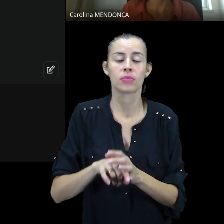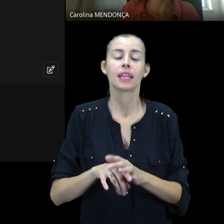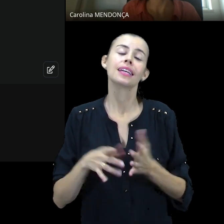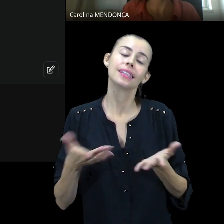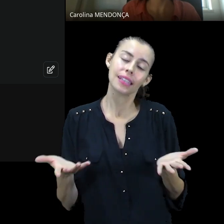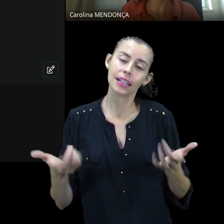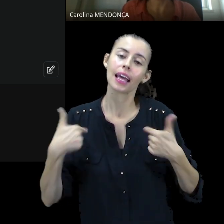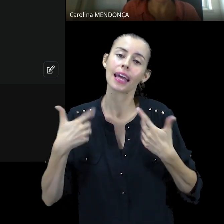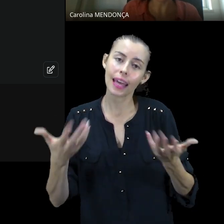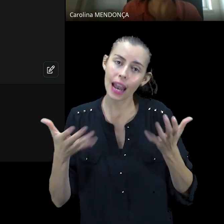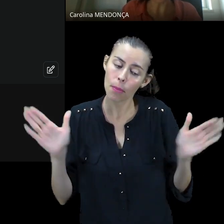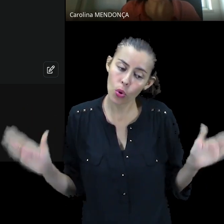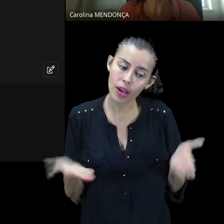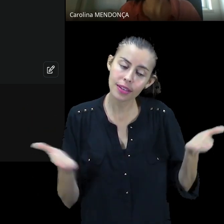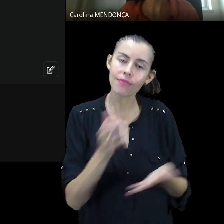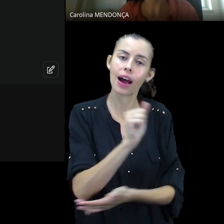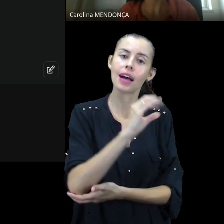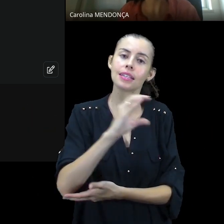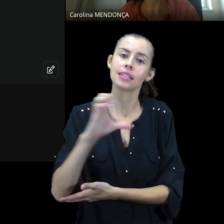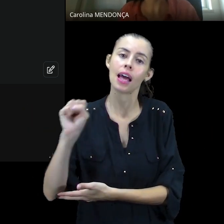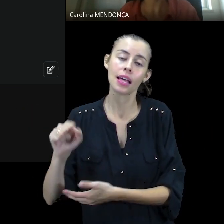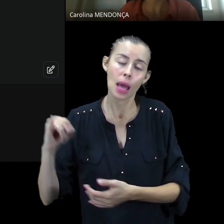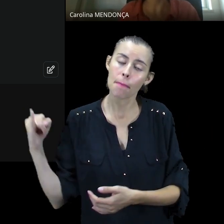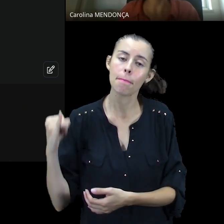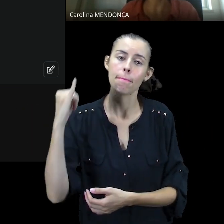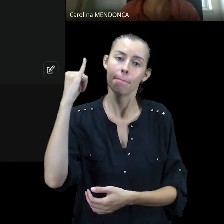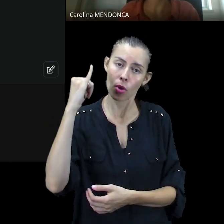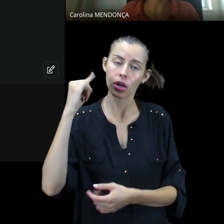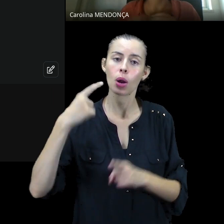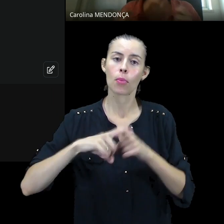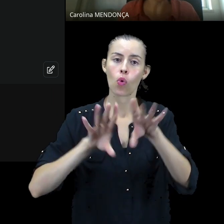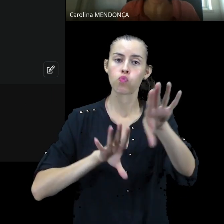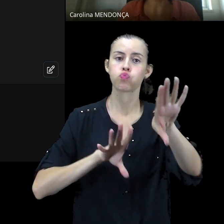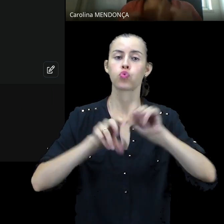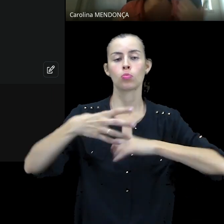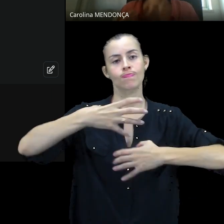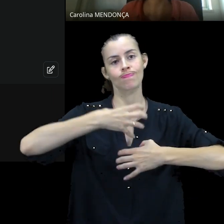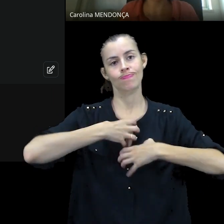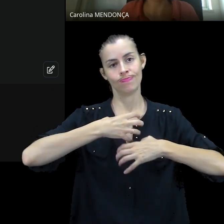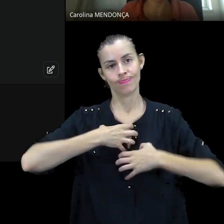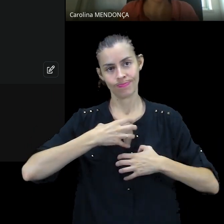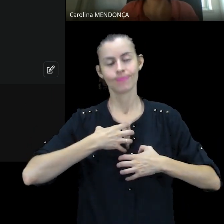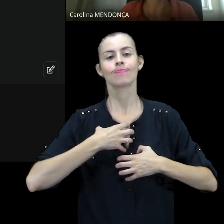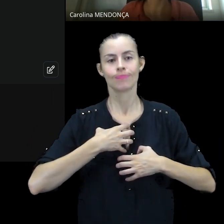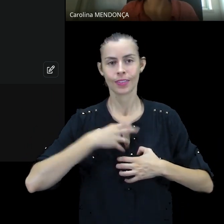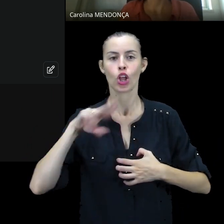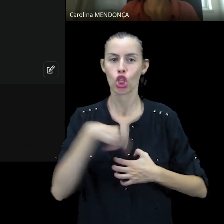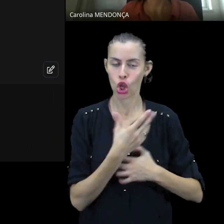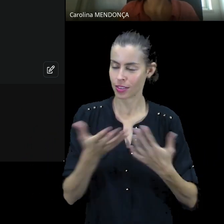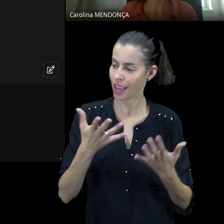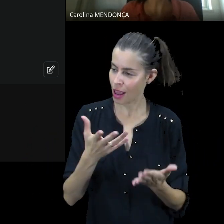universidade, como para fazer uma discussão apropriada, mão na massa, com relações